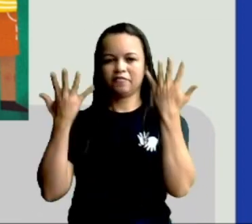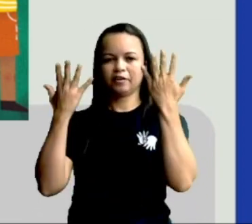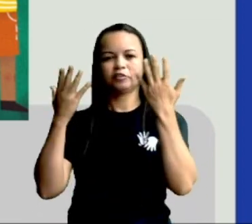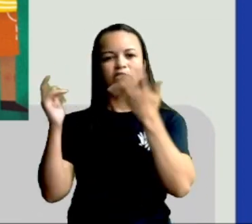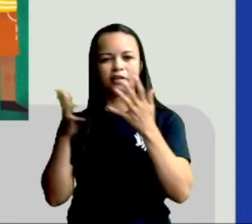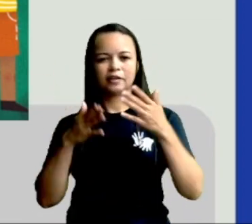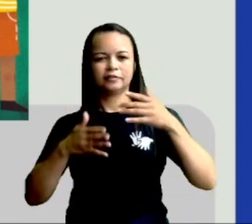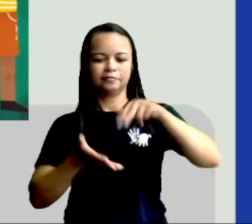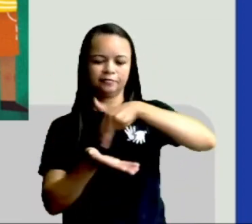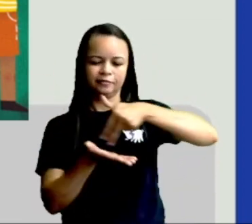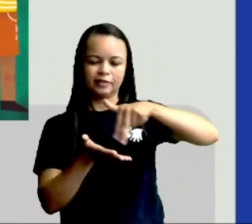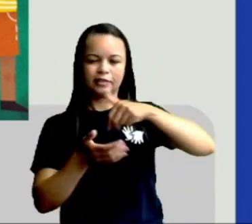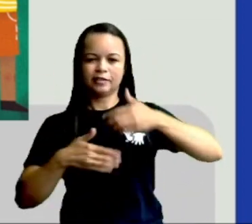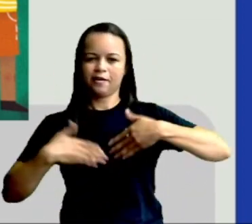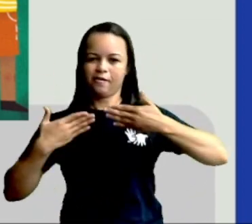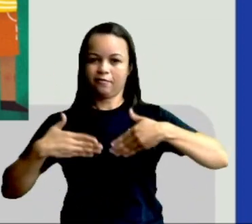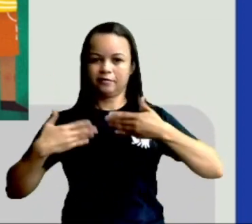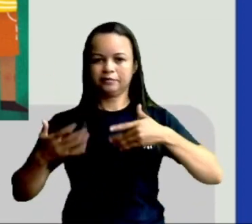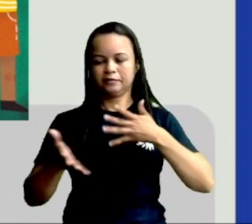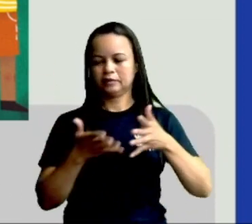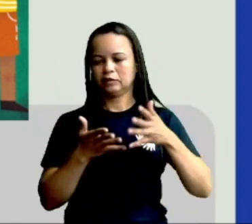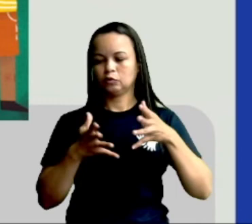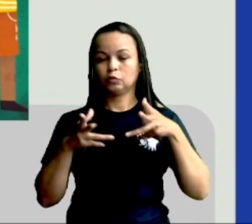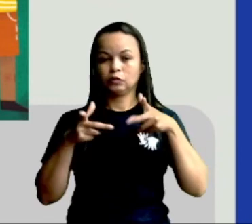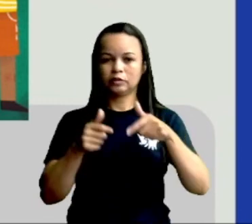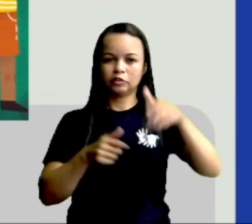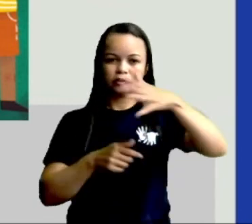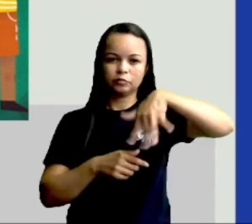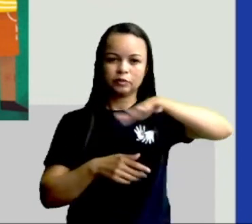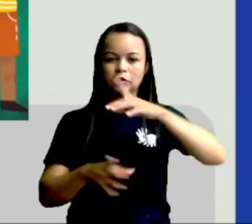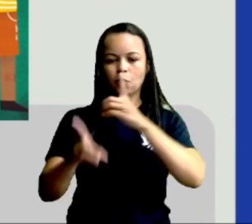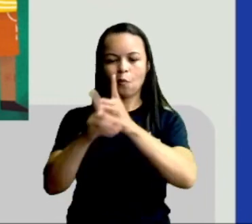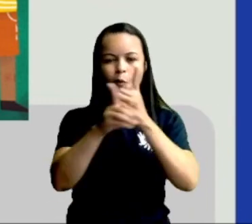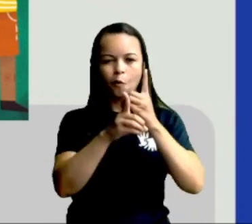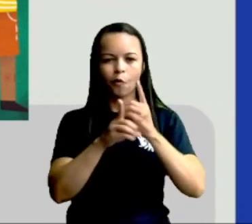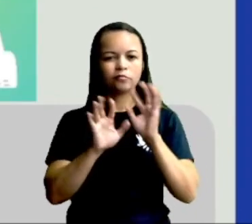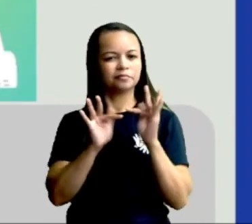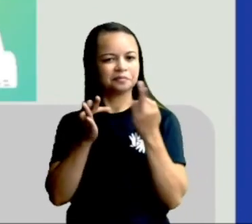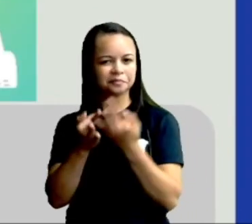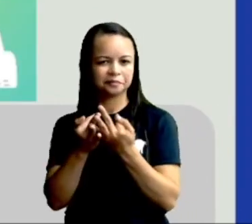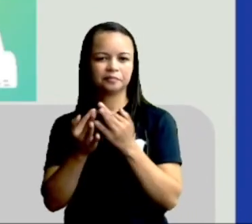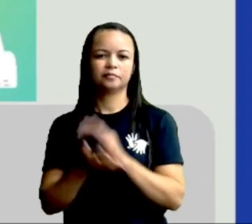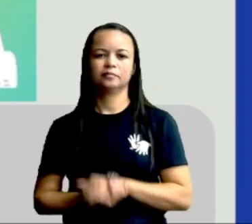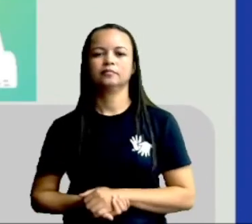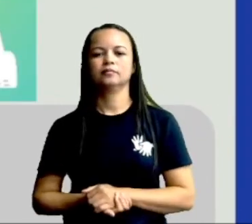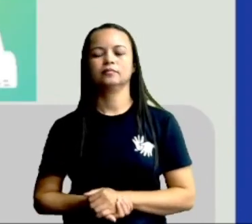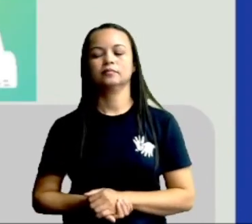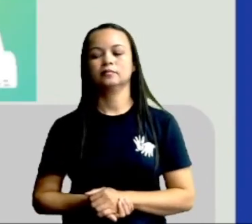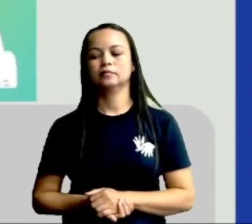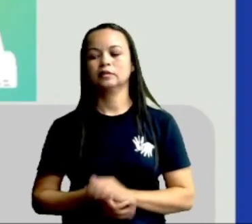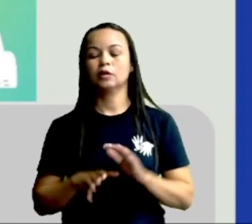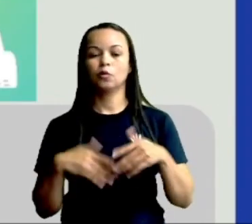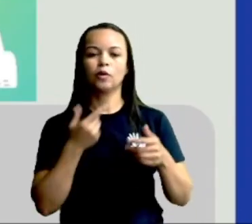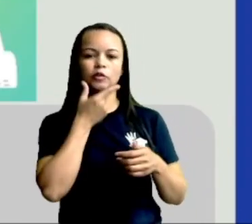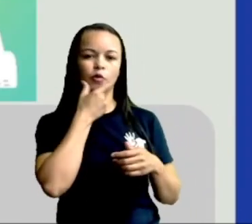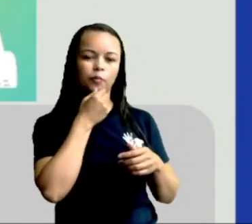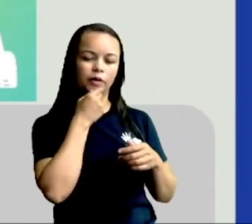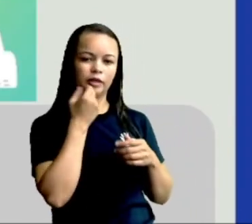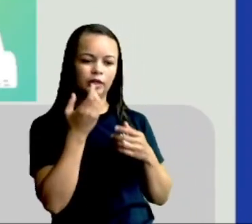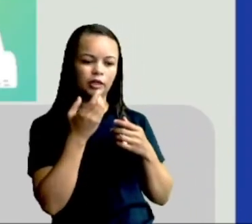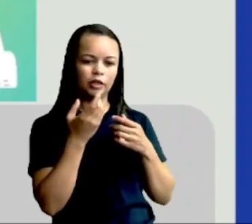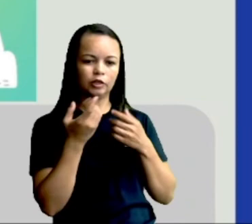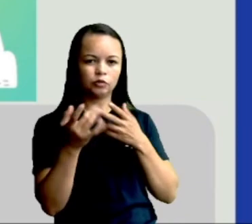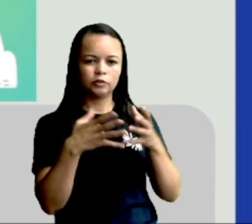dança e alegria toda a gente comemorava o encontro da família e quando a vizinha